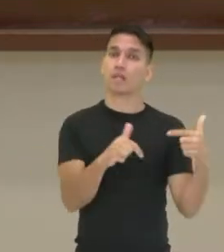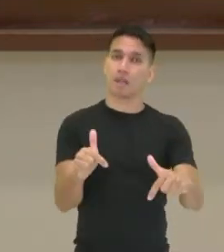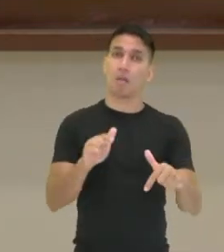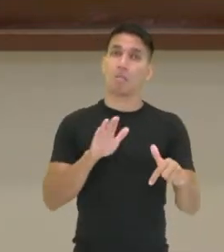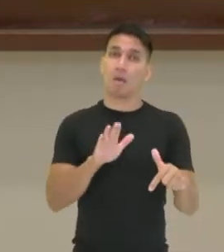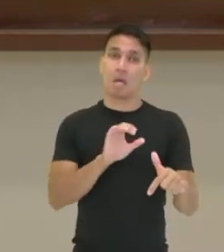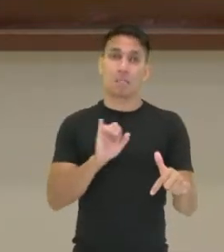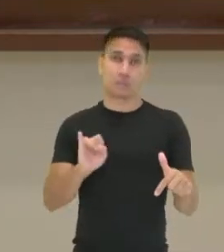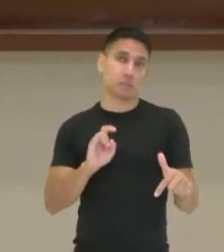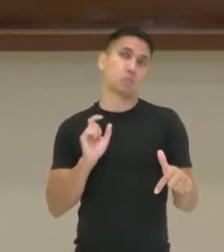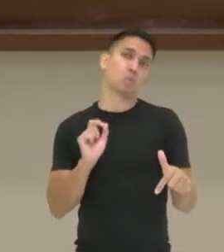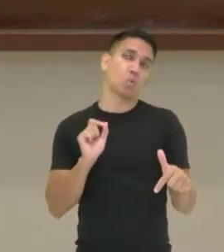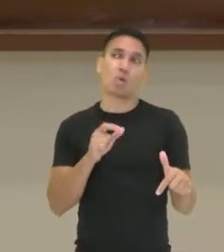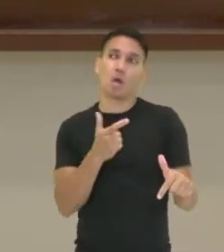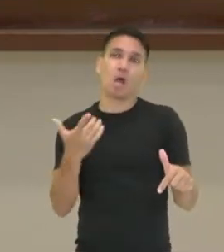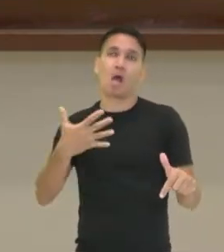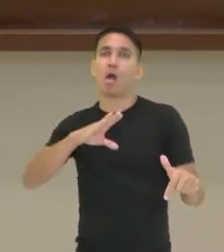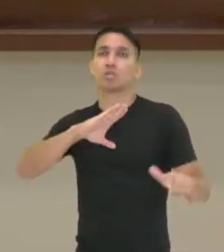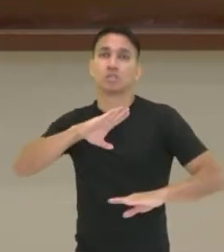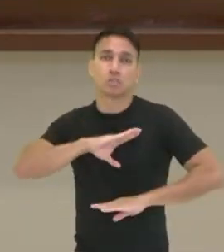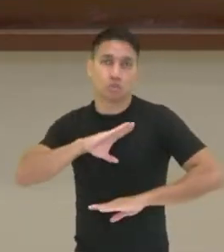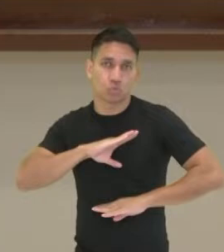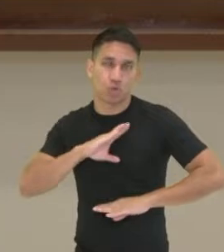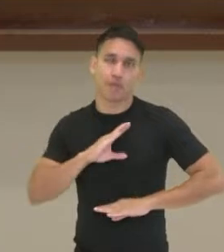que esteja enfrentando momentos de